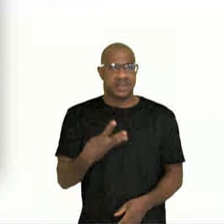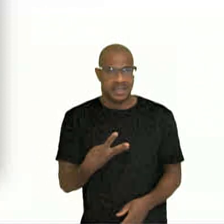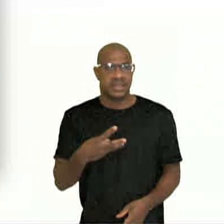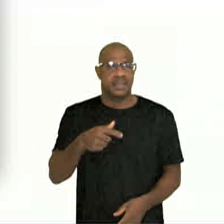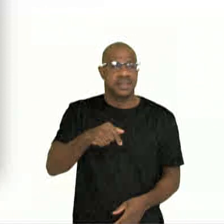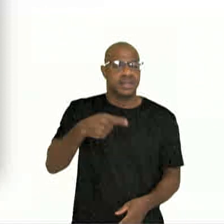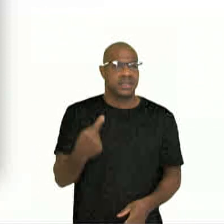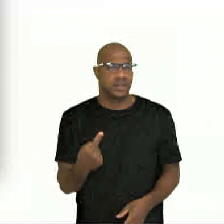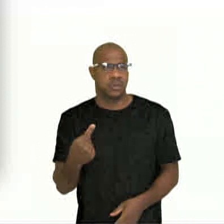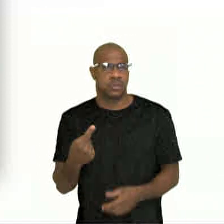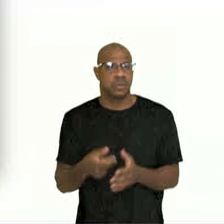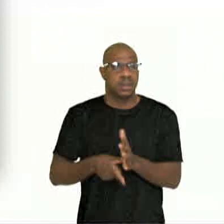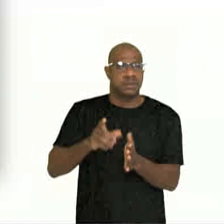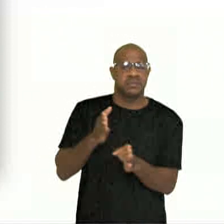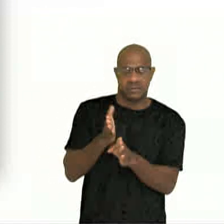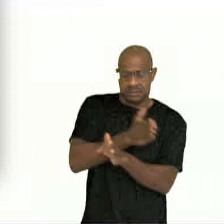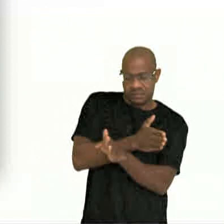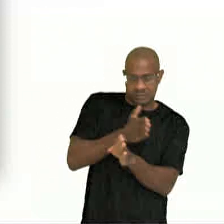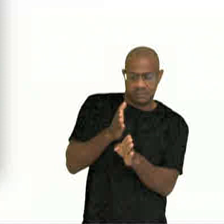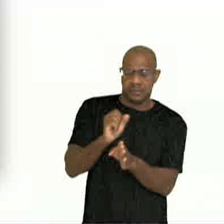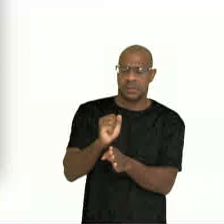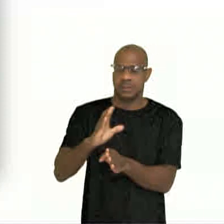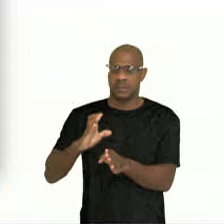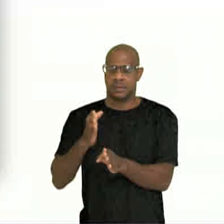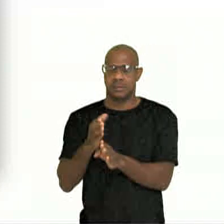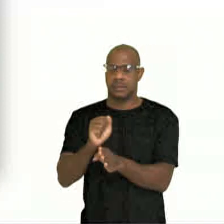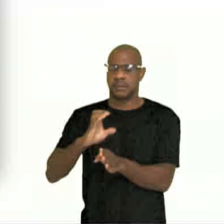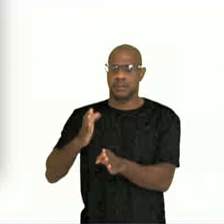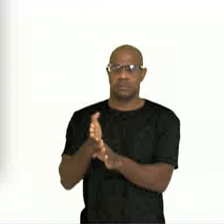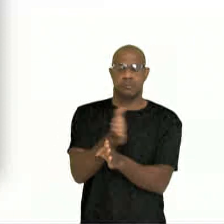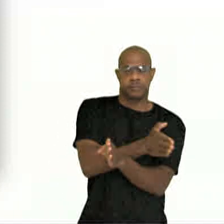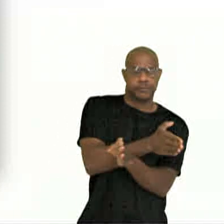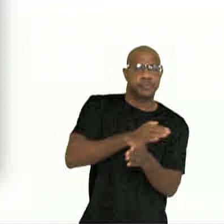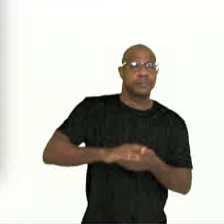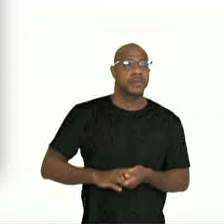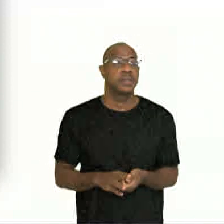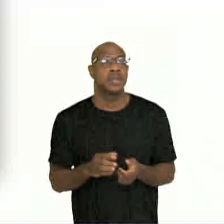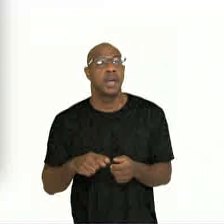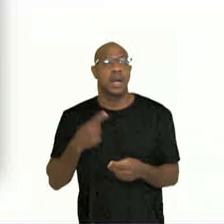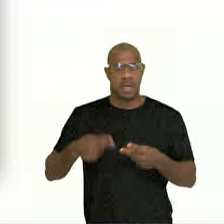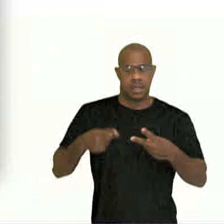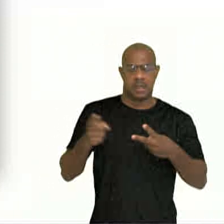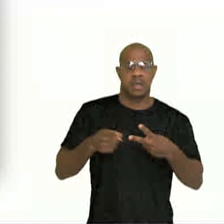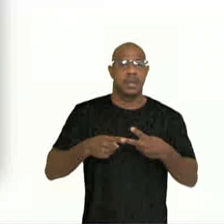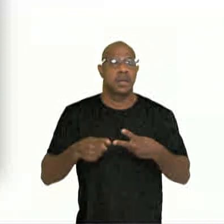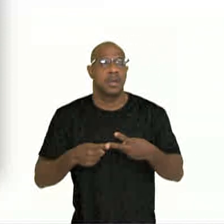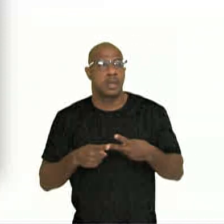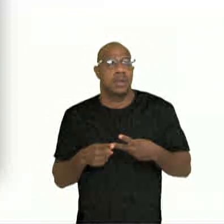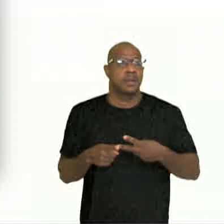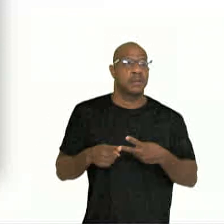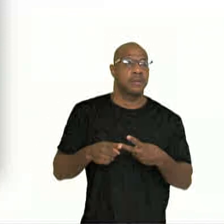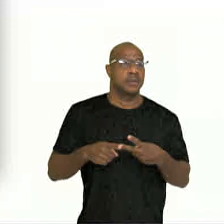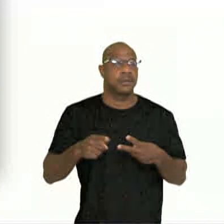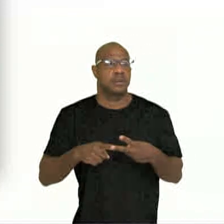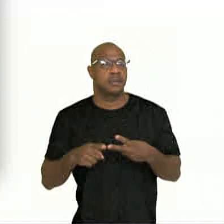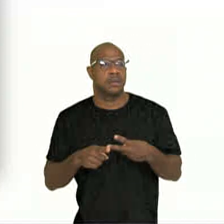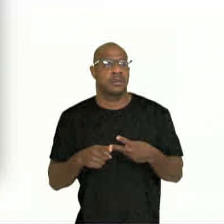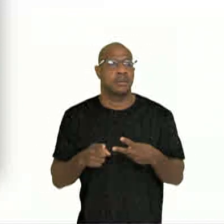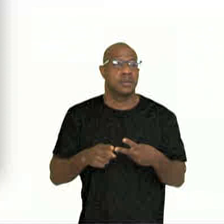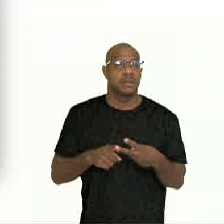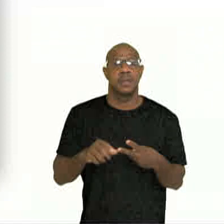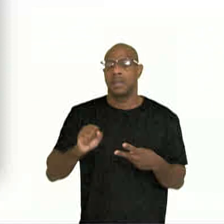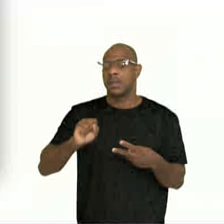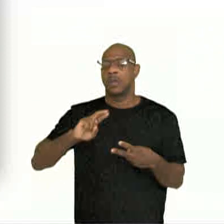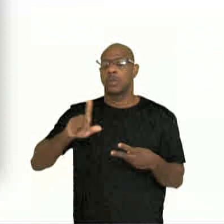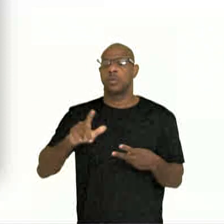104 a 101 a.C. E a outra, que é a mais conhecida, né, que é a revolta de Espartaco, vai ser no sul da Itália,